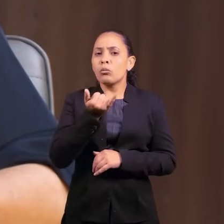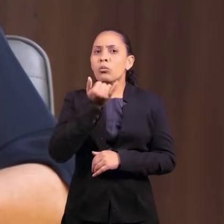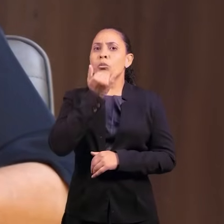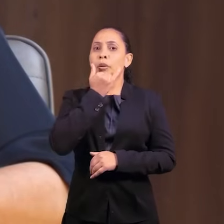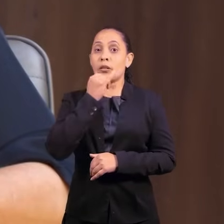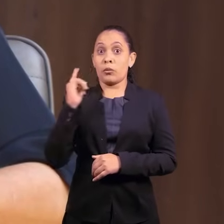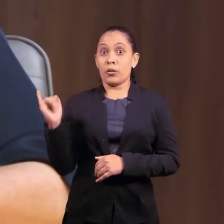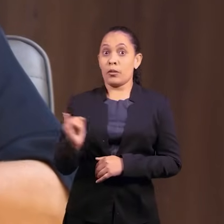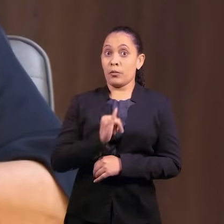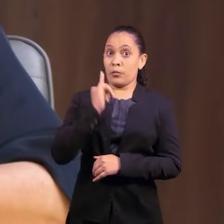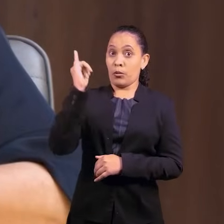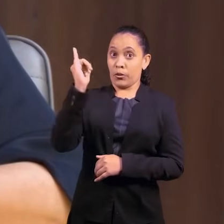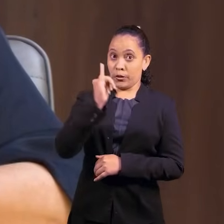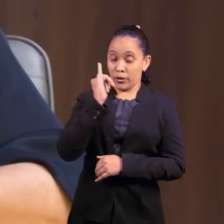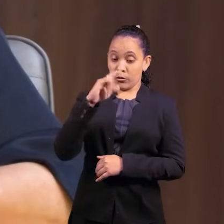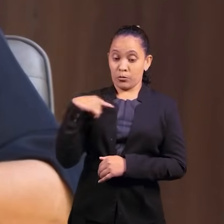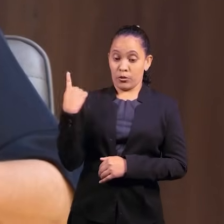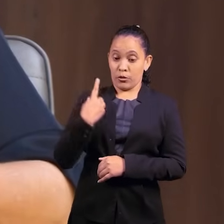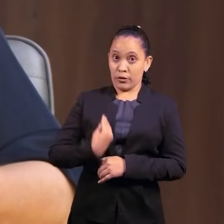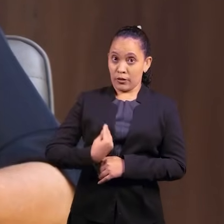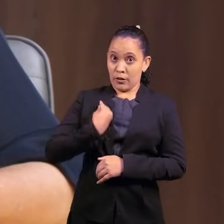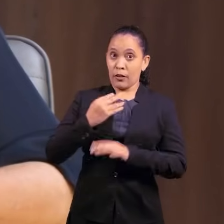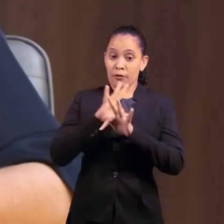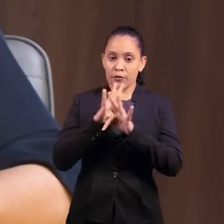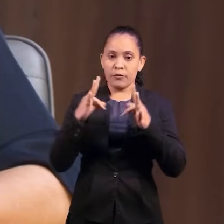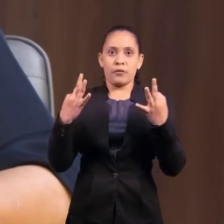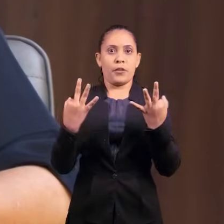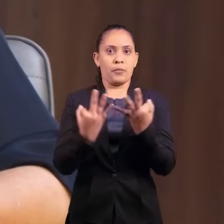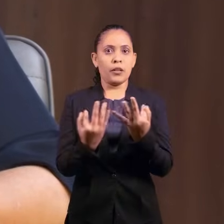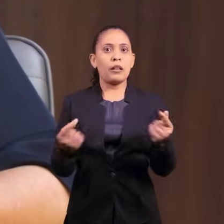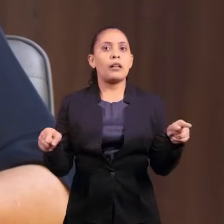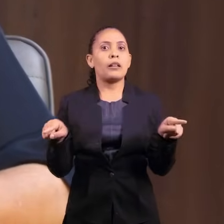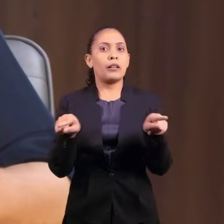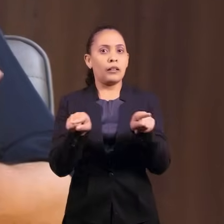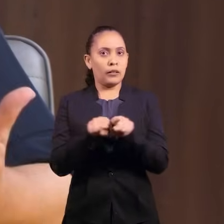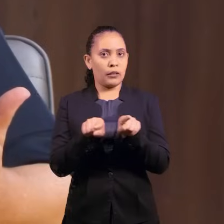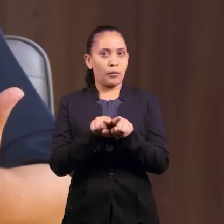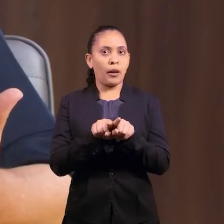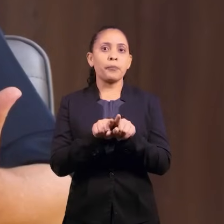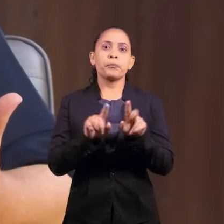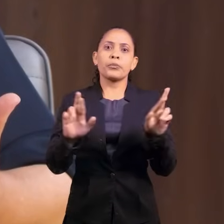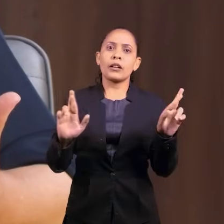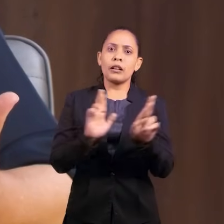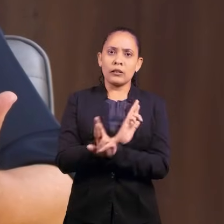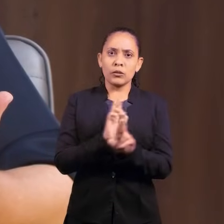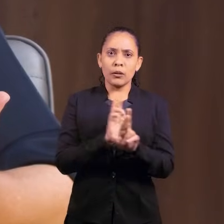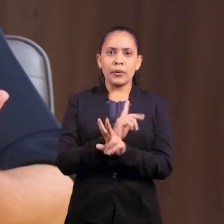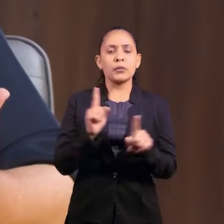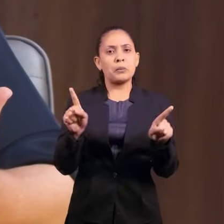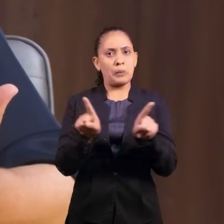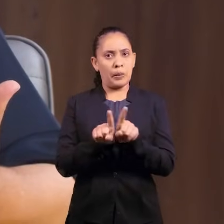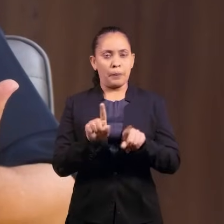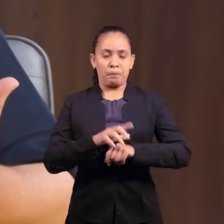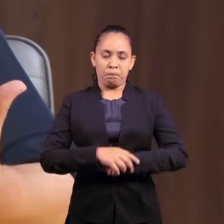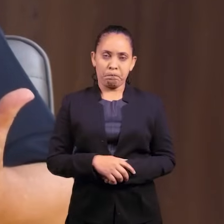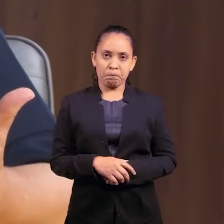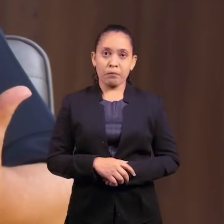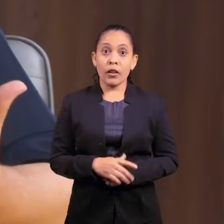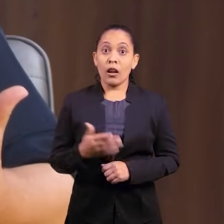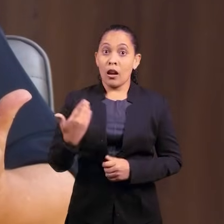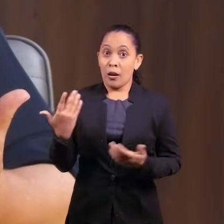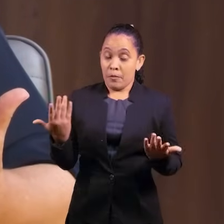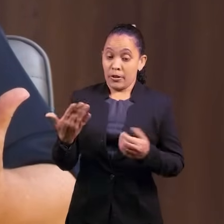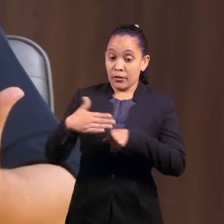importantes para nós, nossas famílias e relacionamentos. E para essa conversa, eu tenho aqui